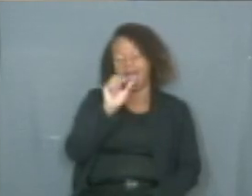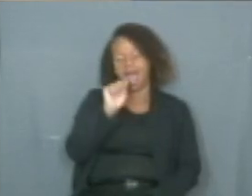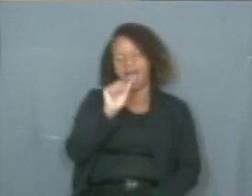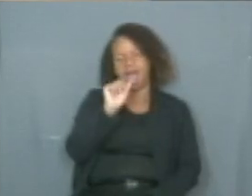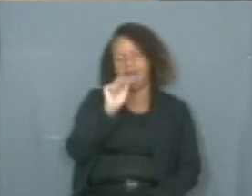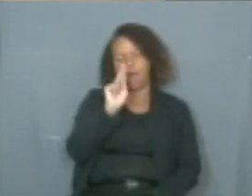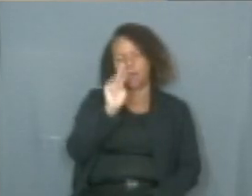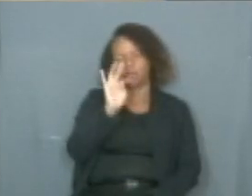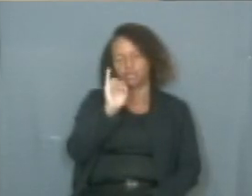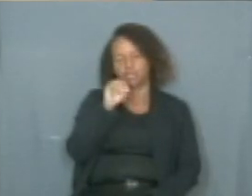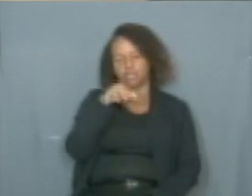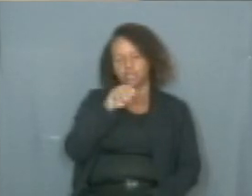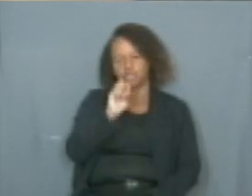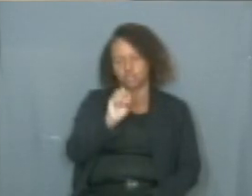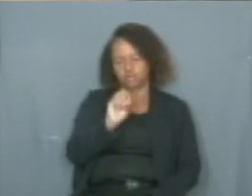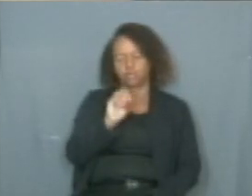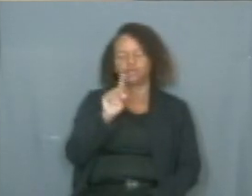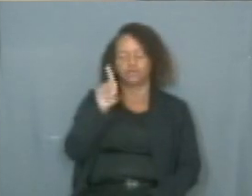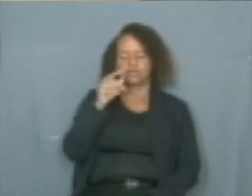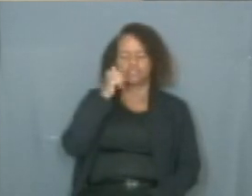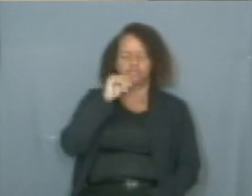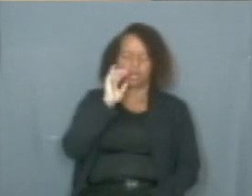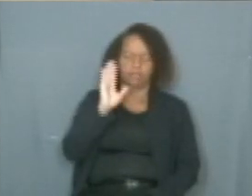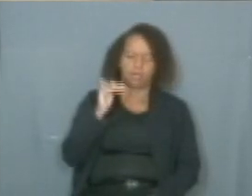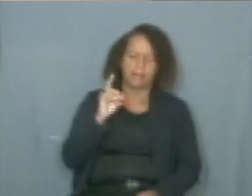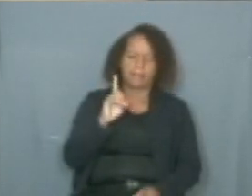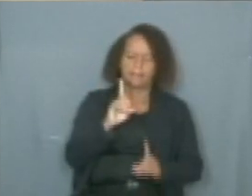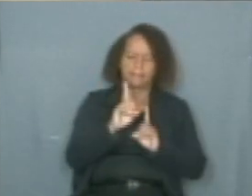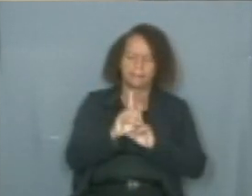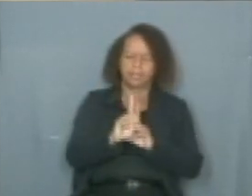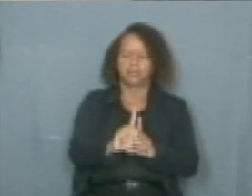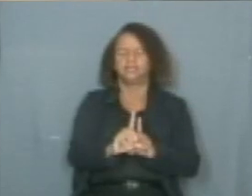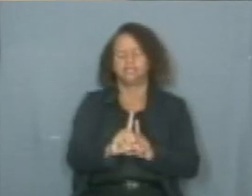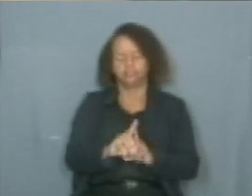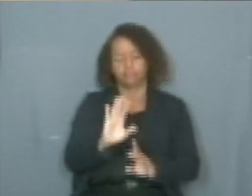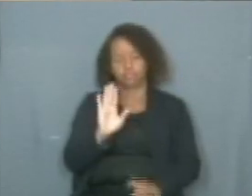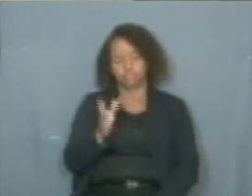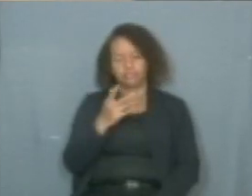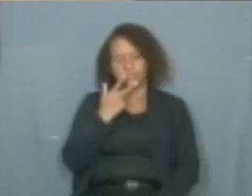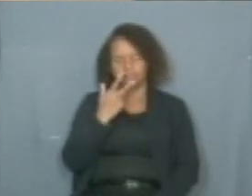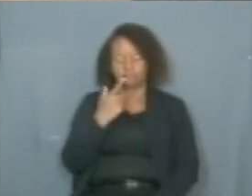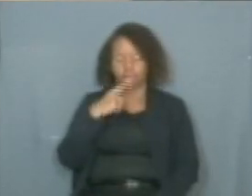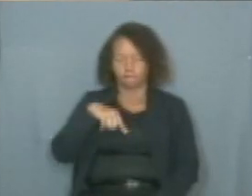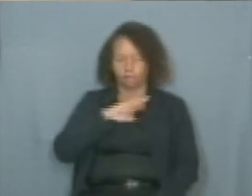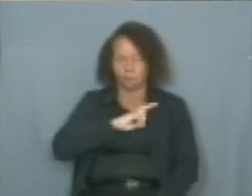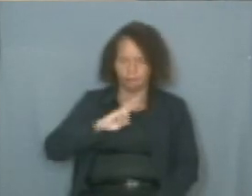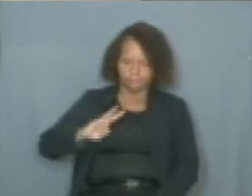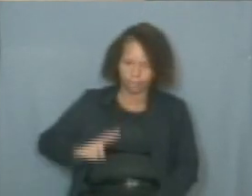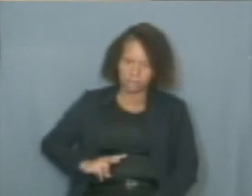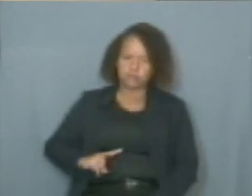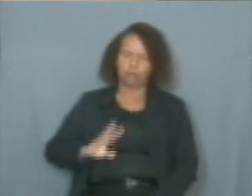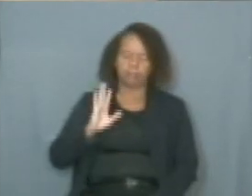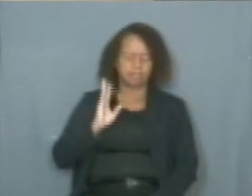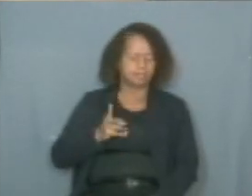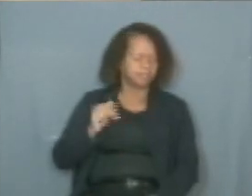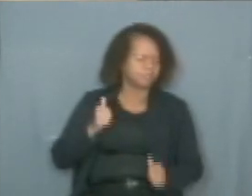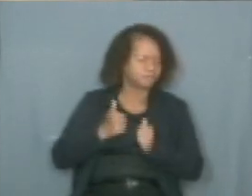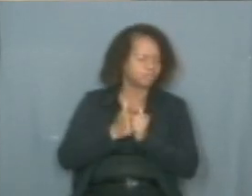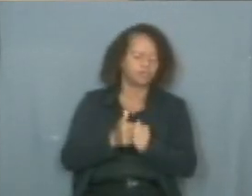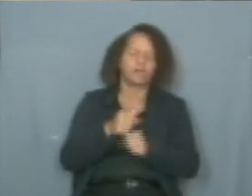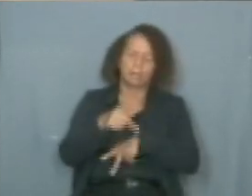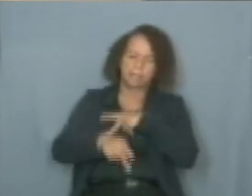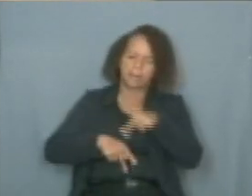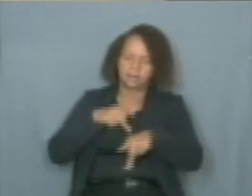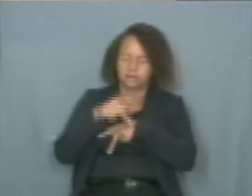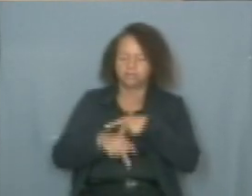muito. Como Vossa Excelência disse, a mãe atípica. E, como eu disse há pouco, a gente que é vereador, a gente está sempre muito próximo da população.